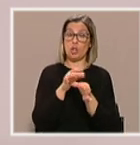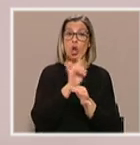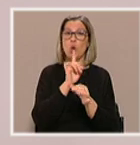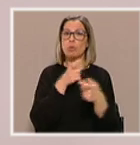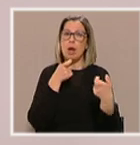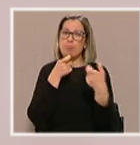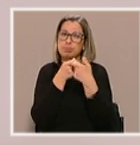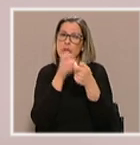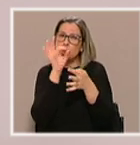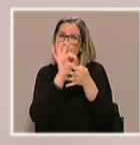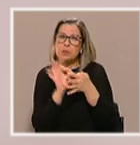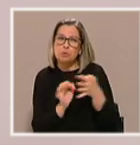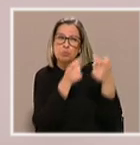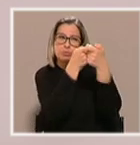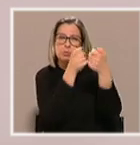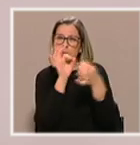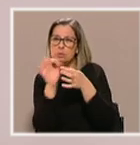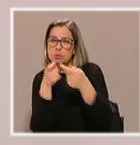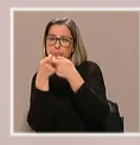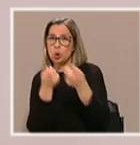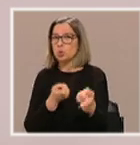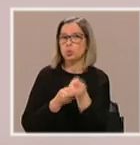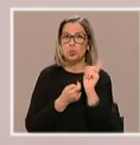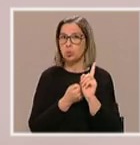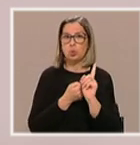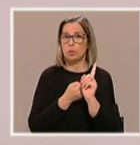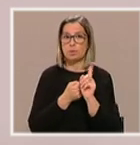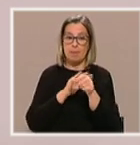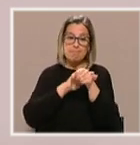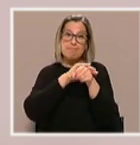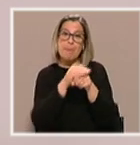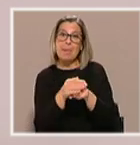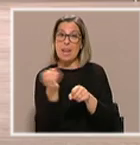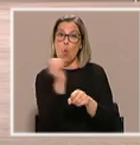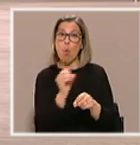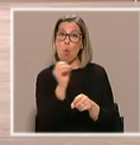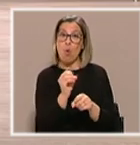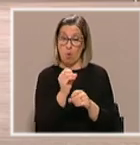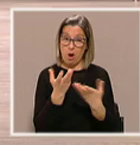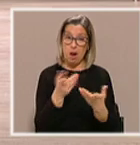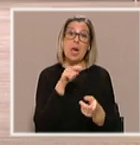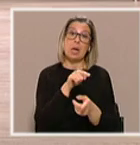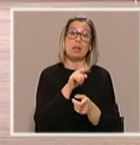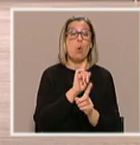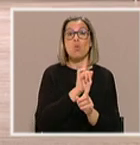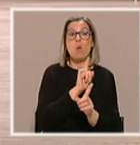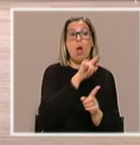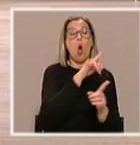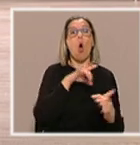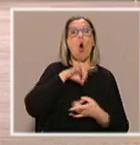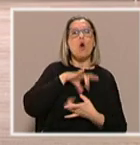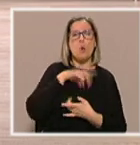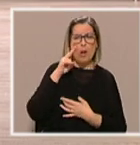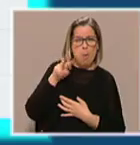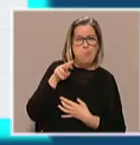sua superfície de membrana, pelo que não eram reconhecidas pelas hormonas, não desencadeando assim